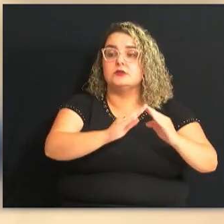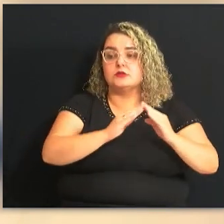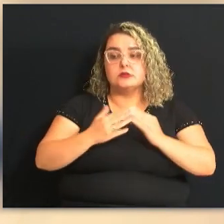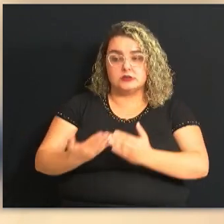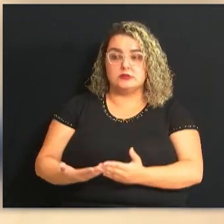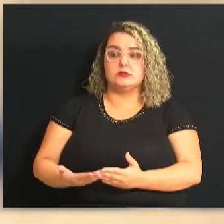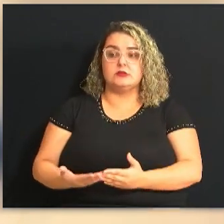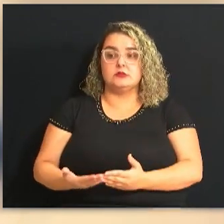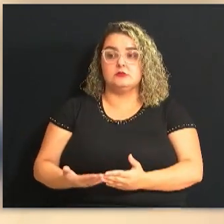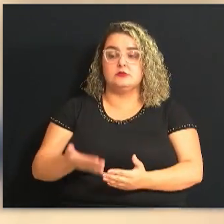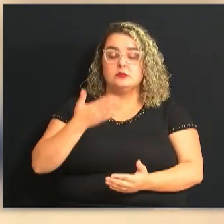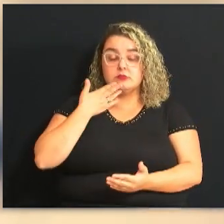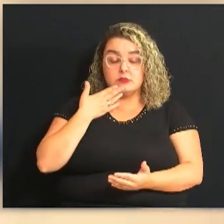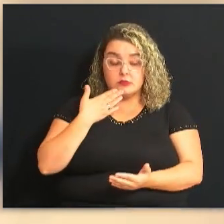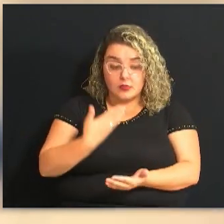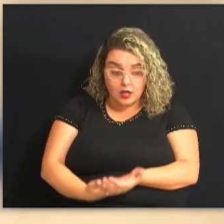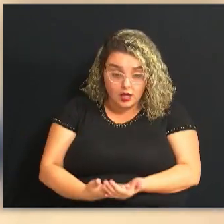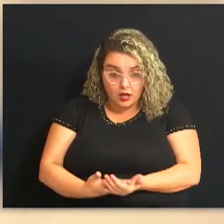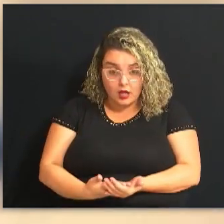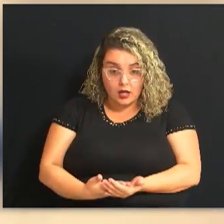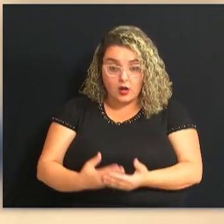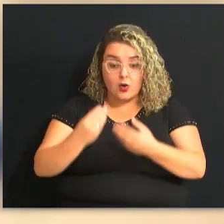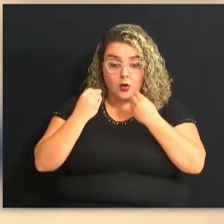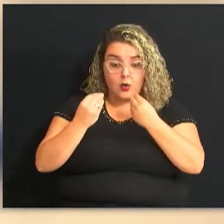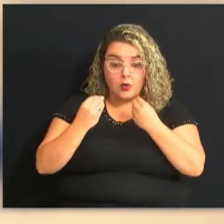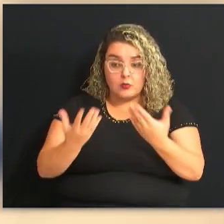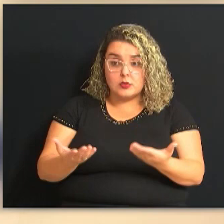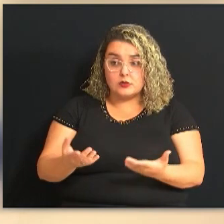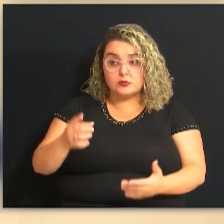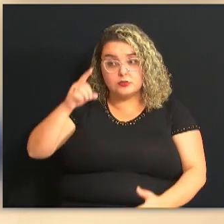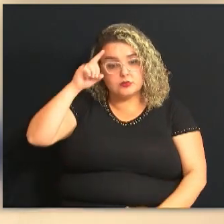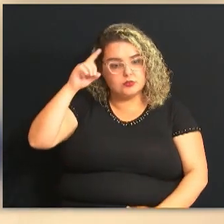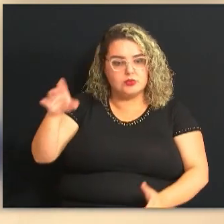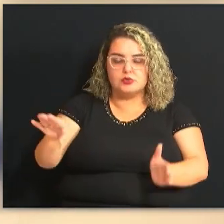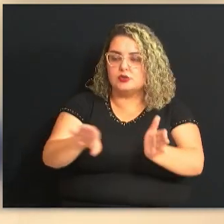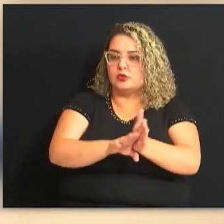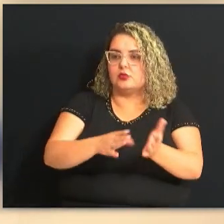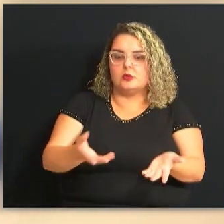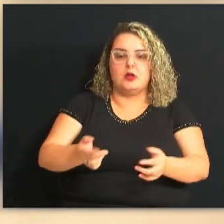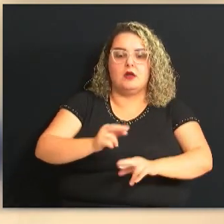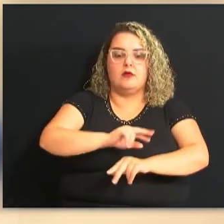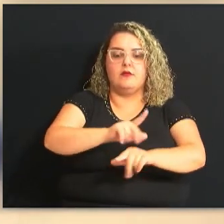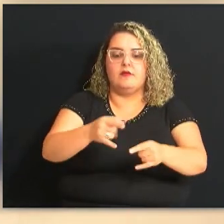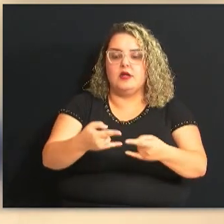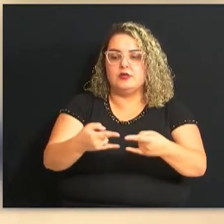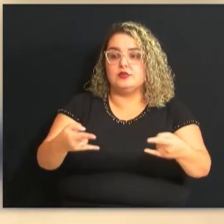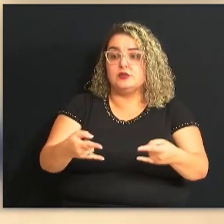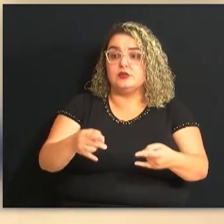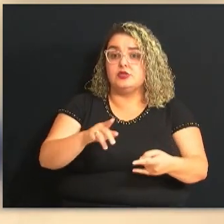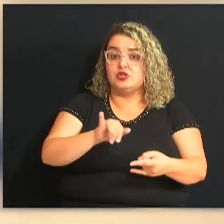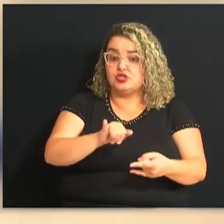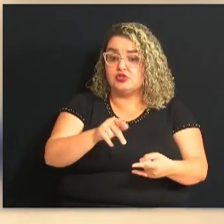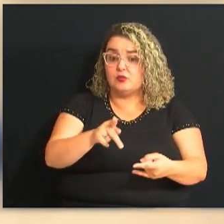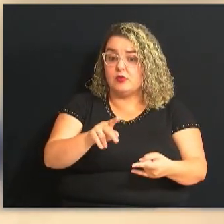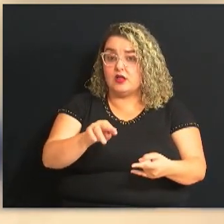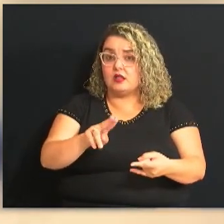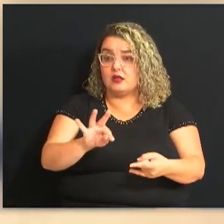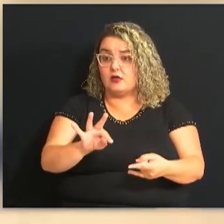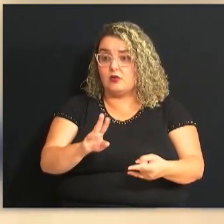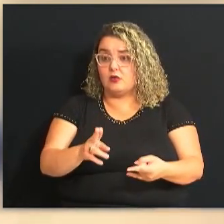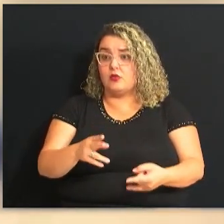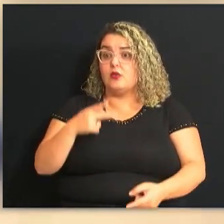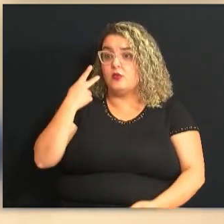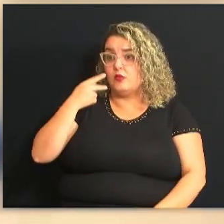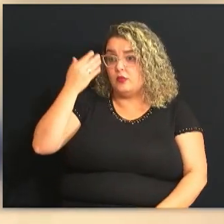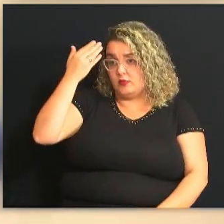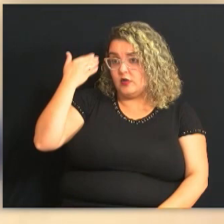de surpresa, num determinado dia, chegou lá vários carnês de IPTU, como a vereadora que já disse,